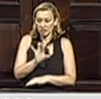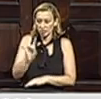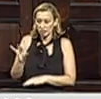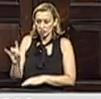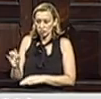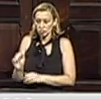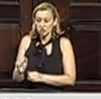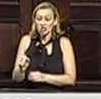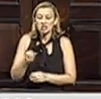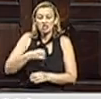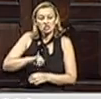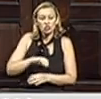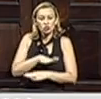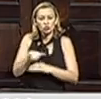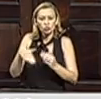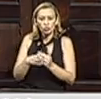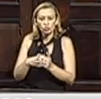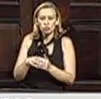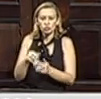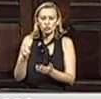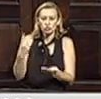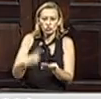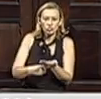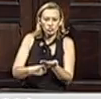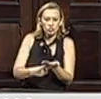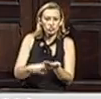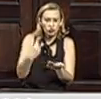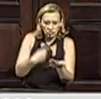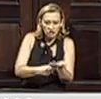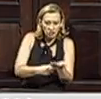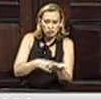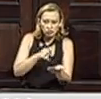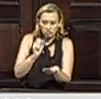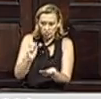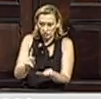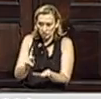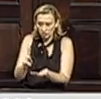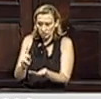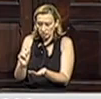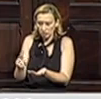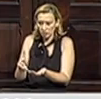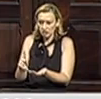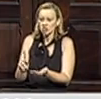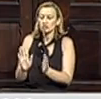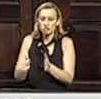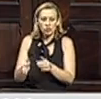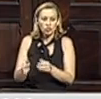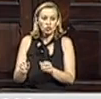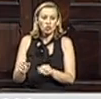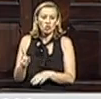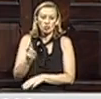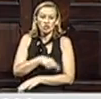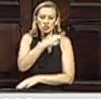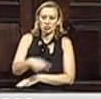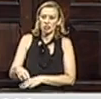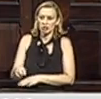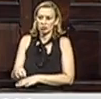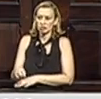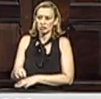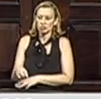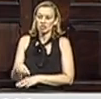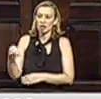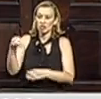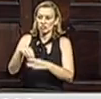Se concordar assim, a gente vota e vota. Do contrário, não seria possível. Então, a presidência cancela essa votação